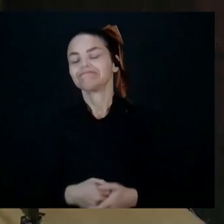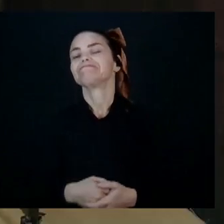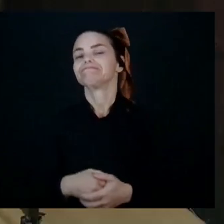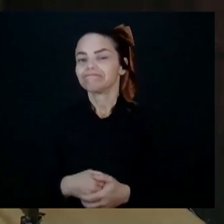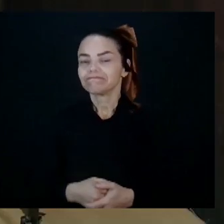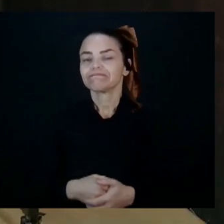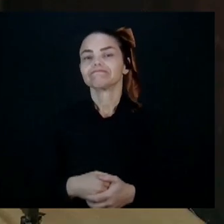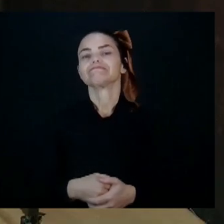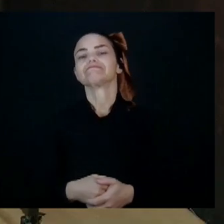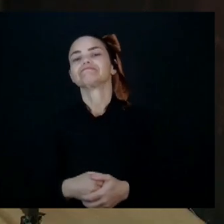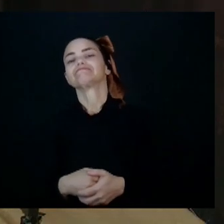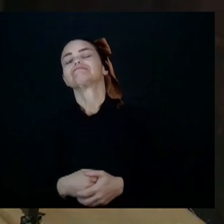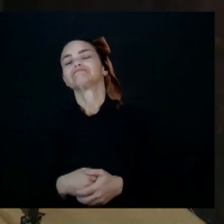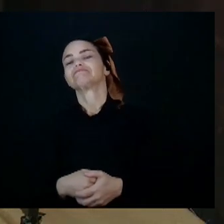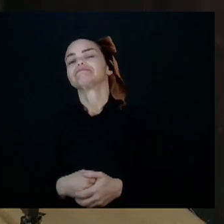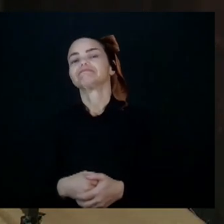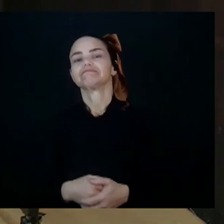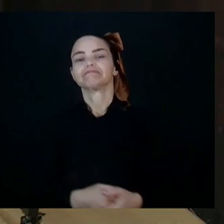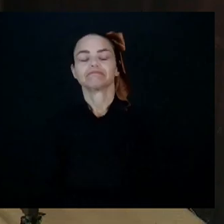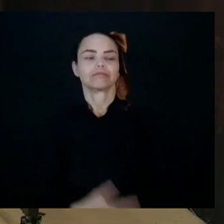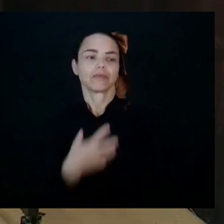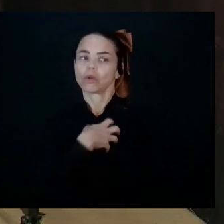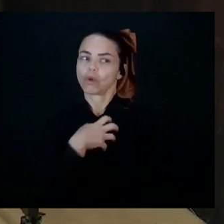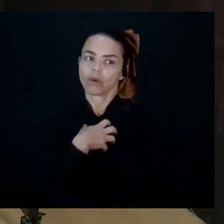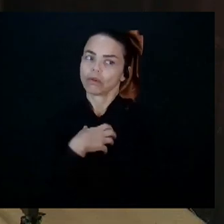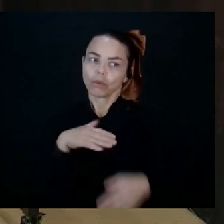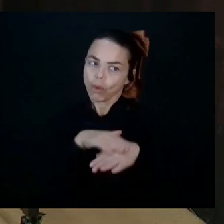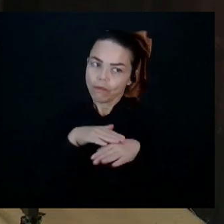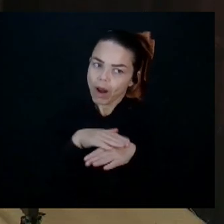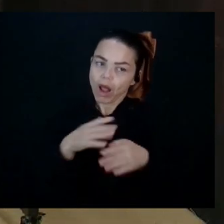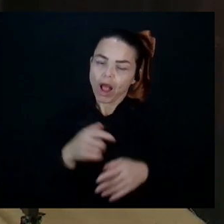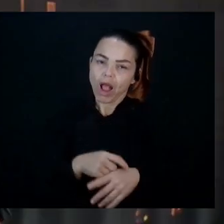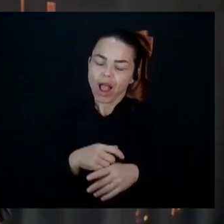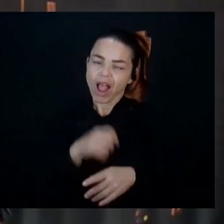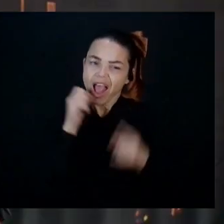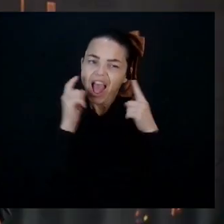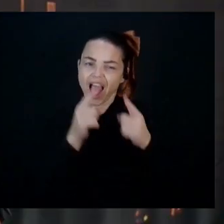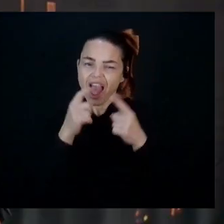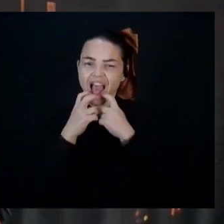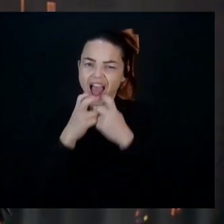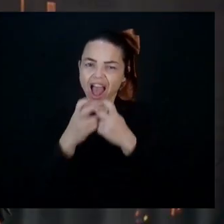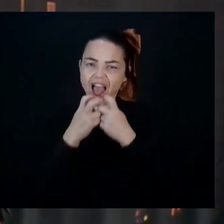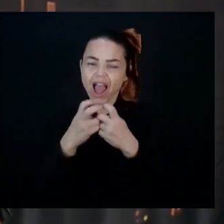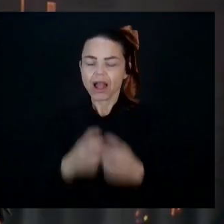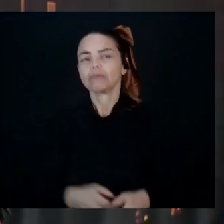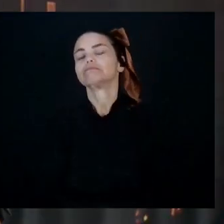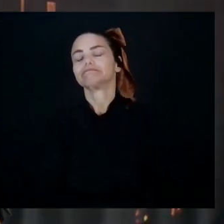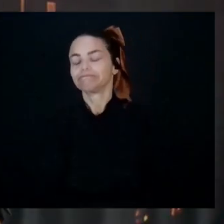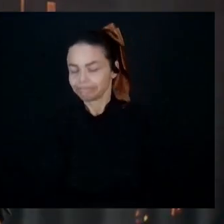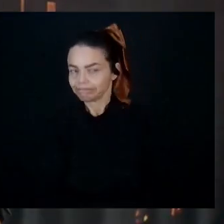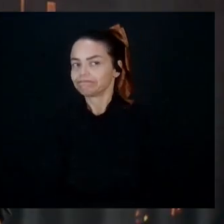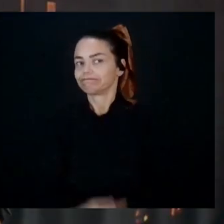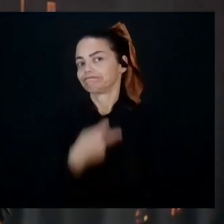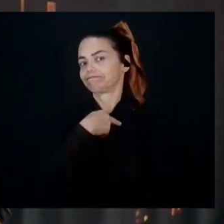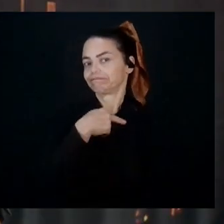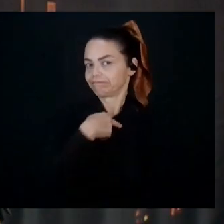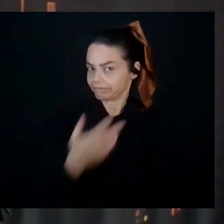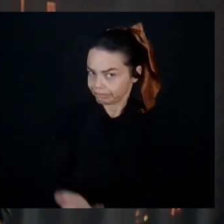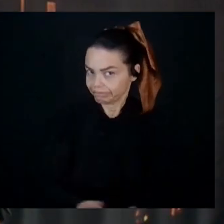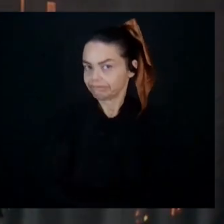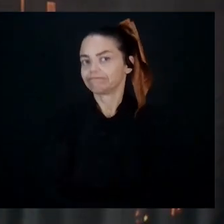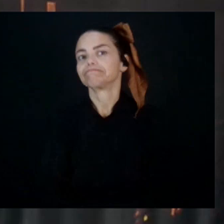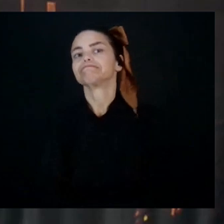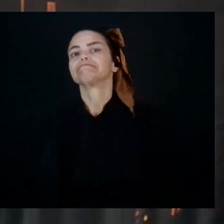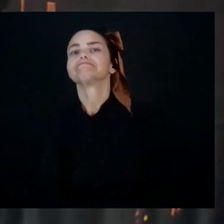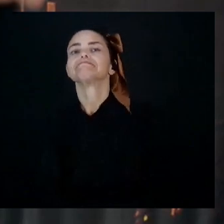professor. É só um jeito de falar com você. É uma justificativa muito comum para a violência, né?